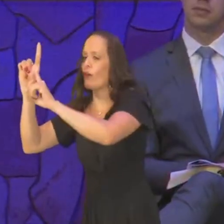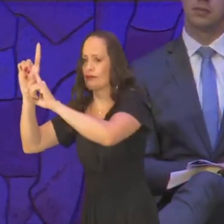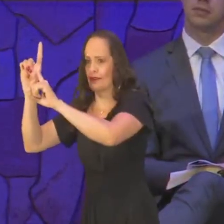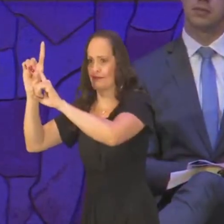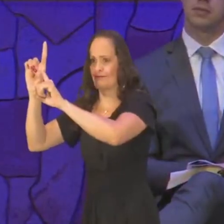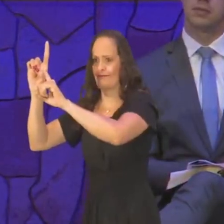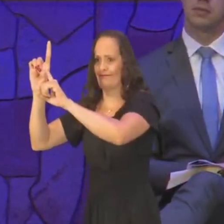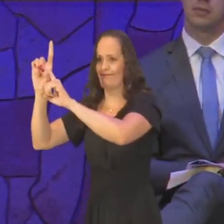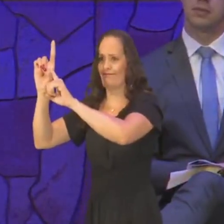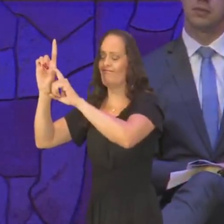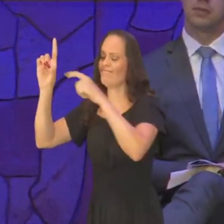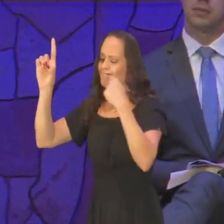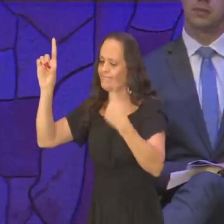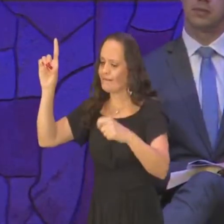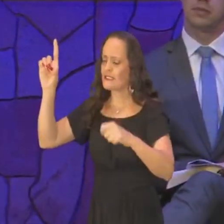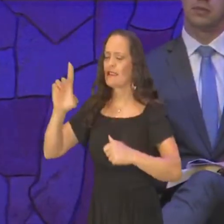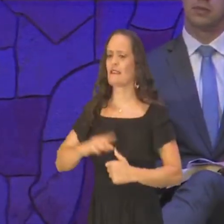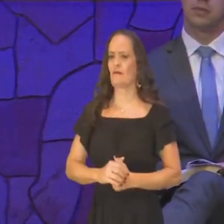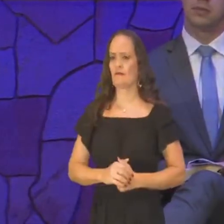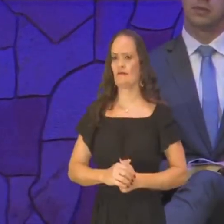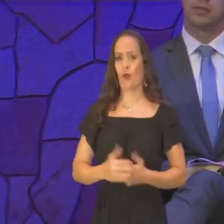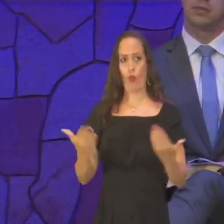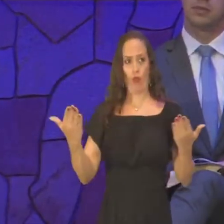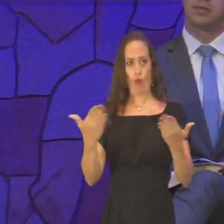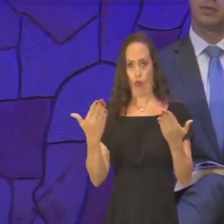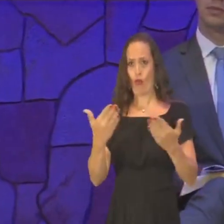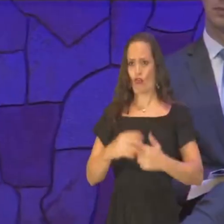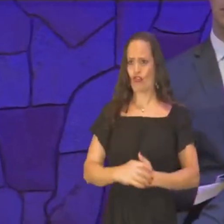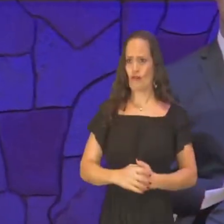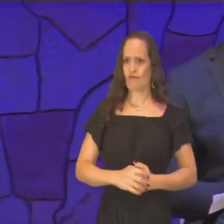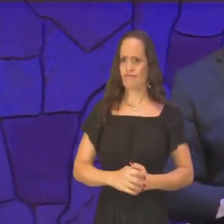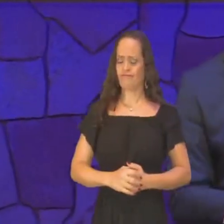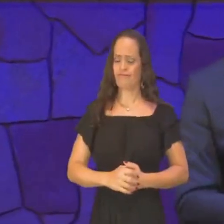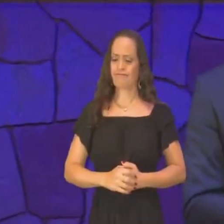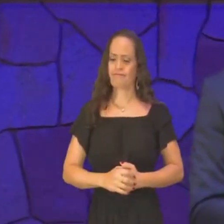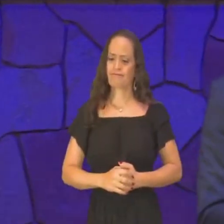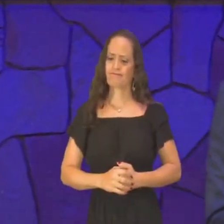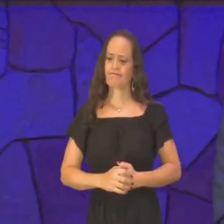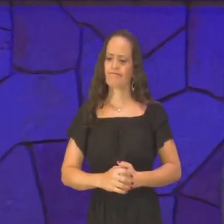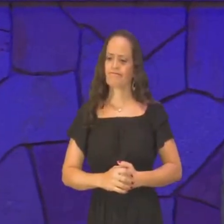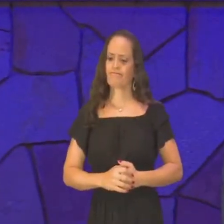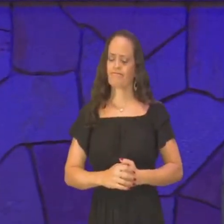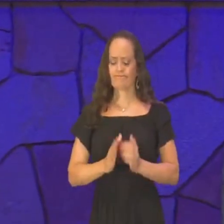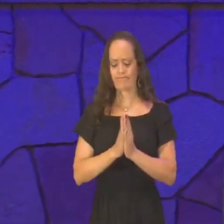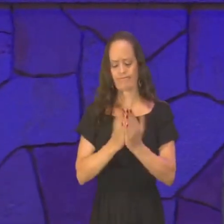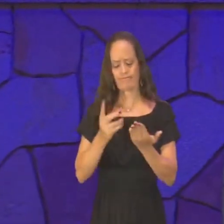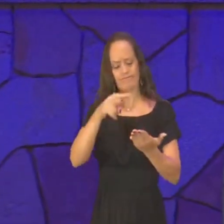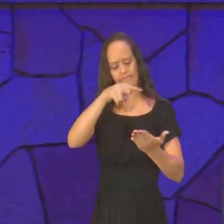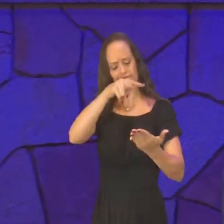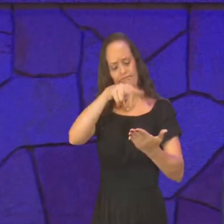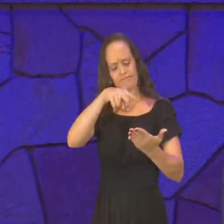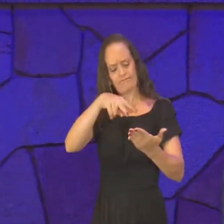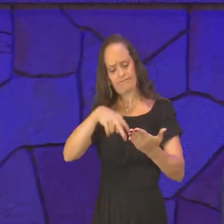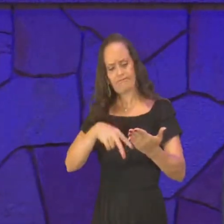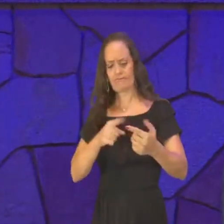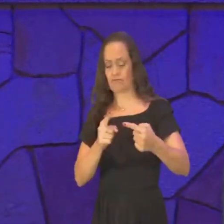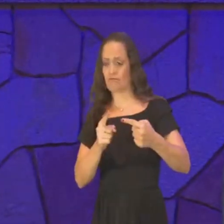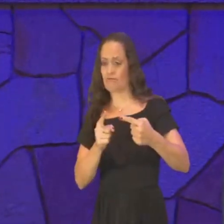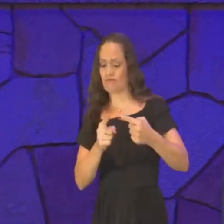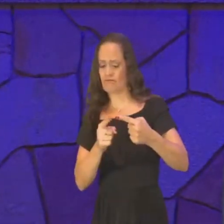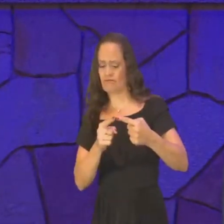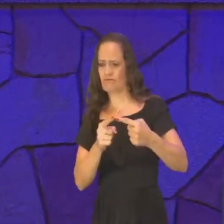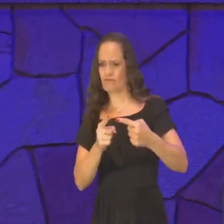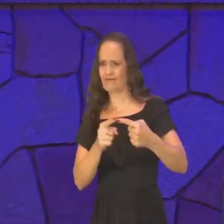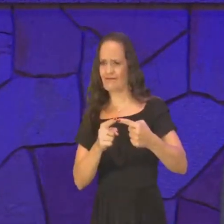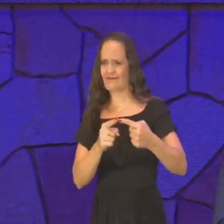Deus. E antes de nós entrarmos aqui e mergulharmos no ponto 1, apenas dizer que esses versos do